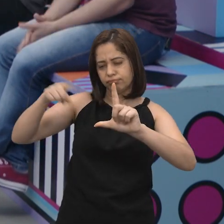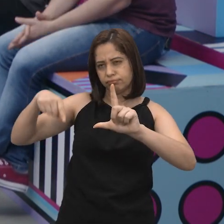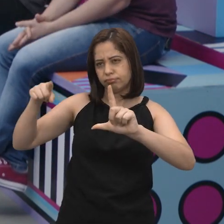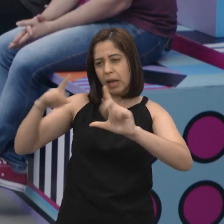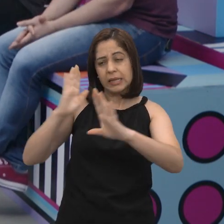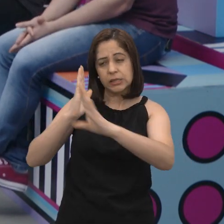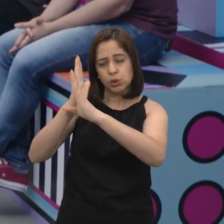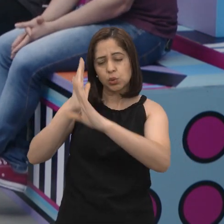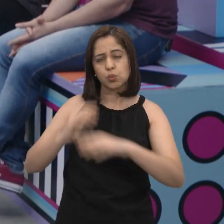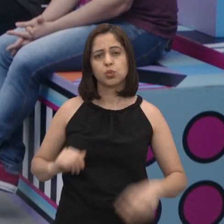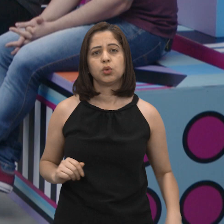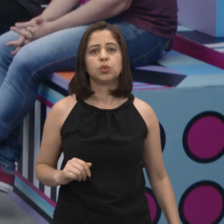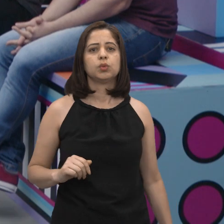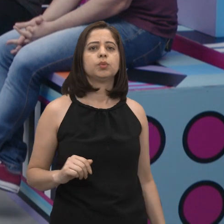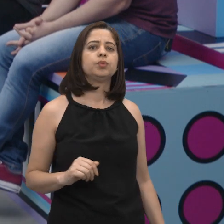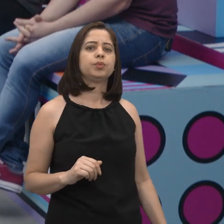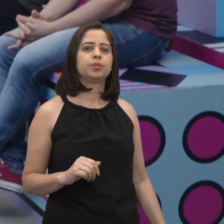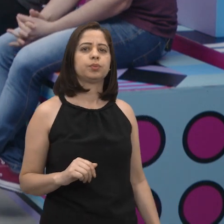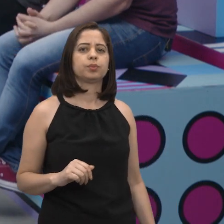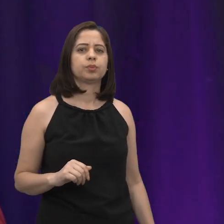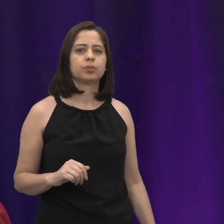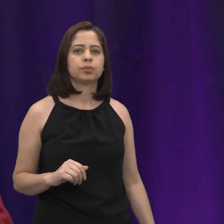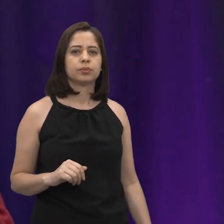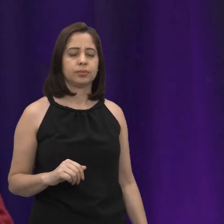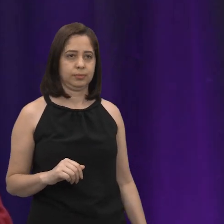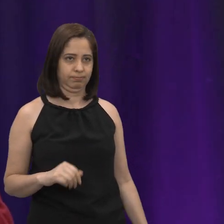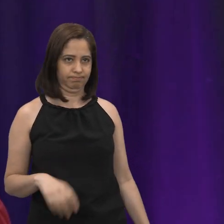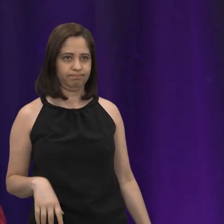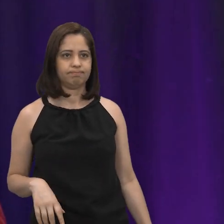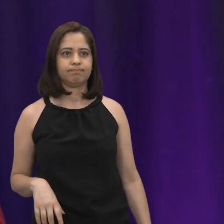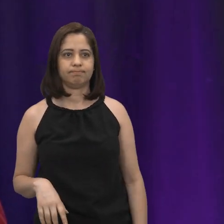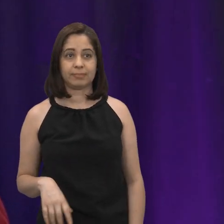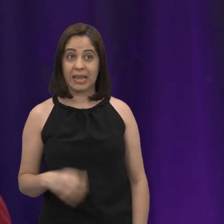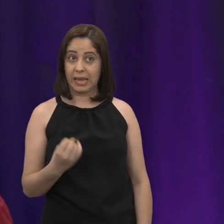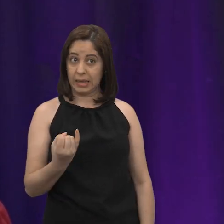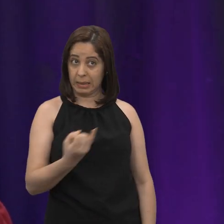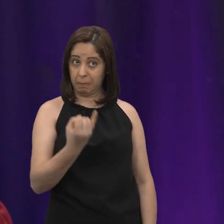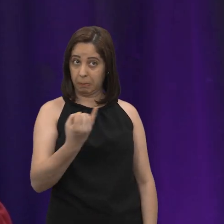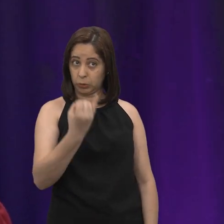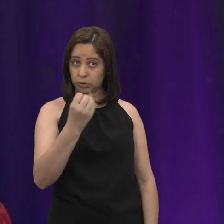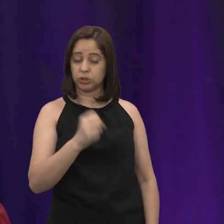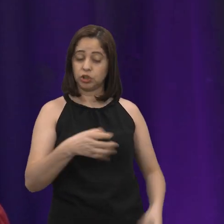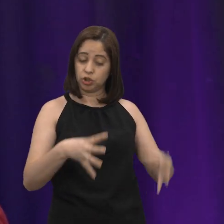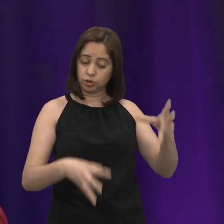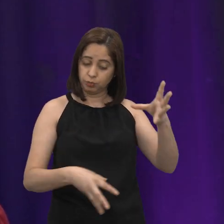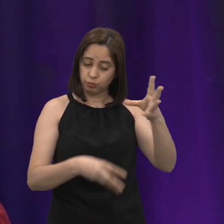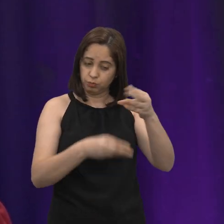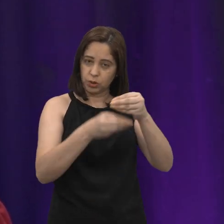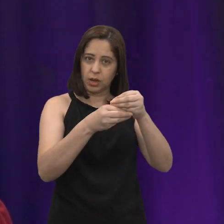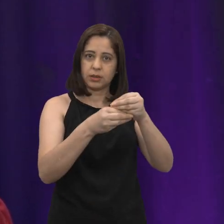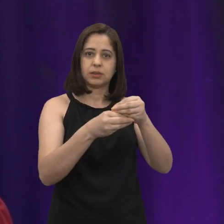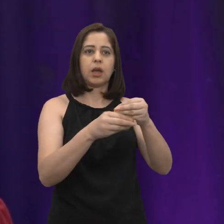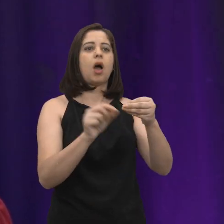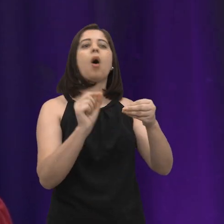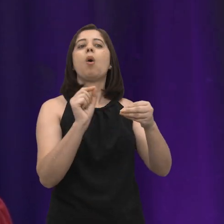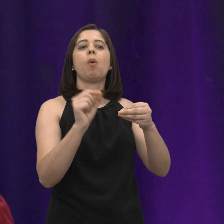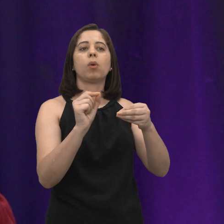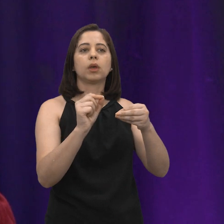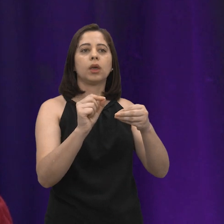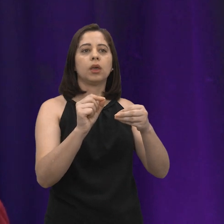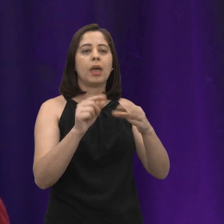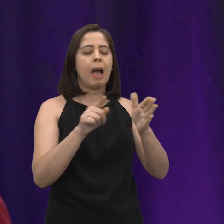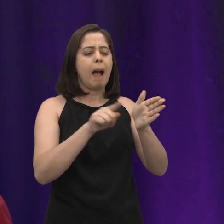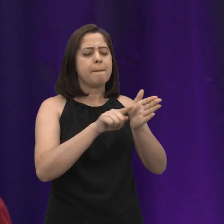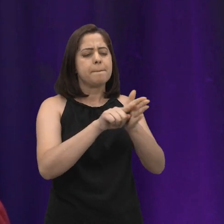por exemplo? Bom, é importante também ressaltar que todo